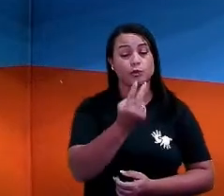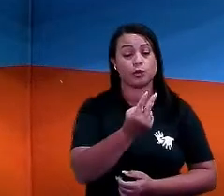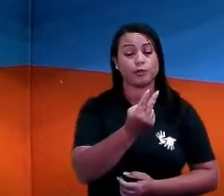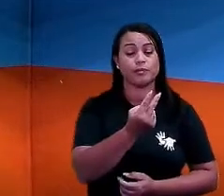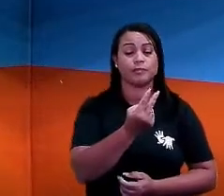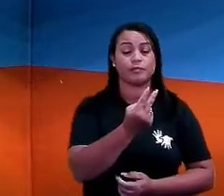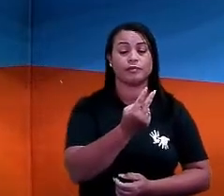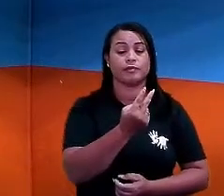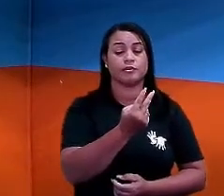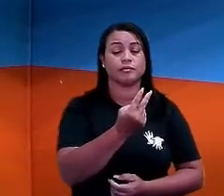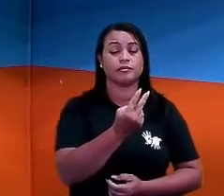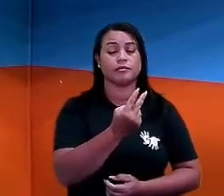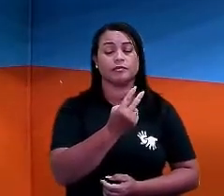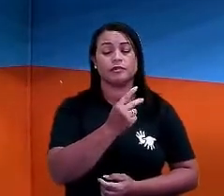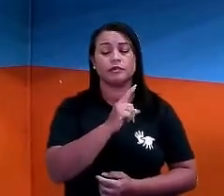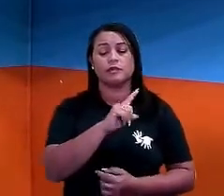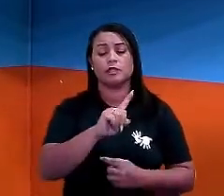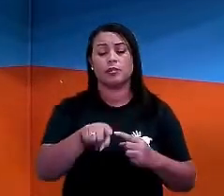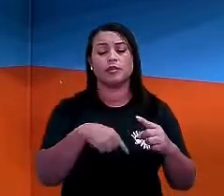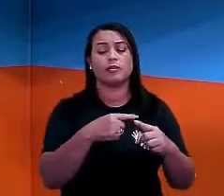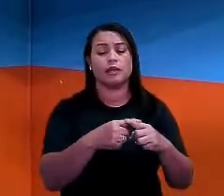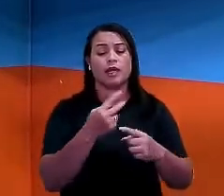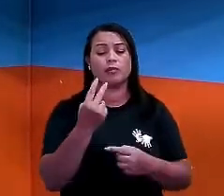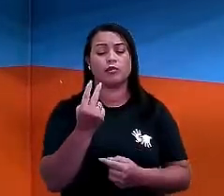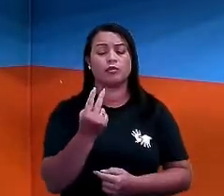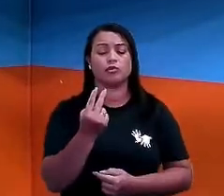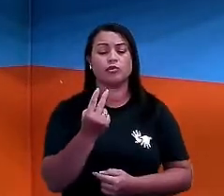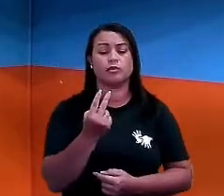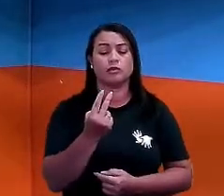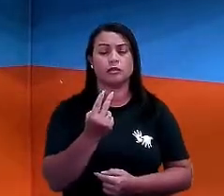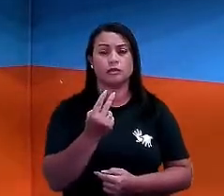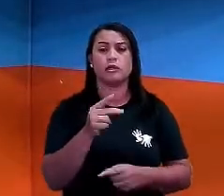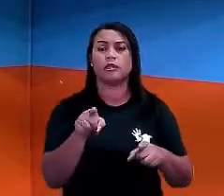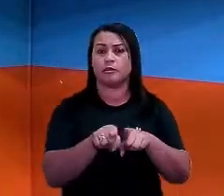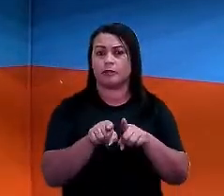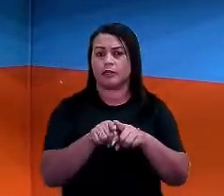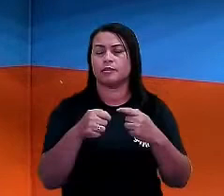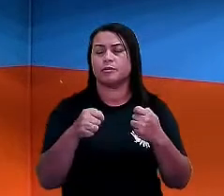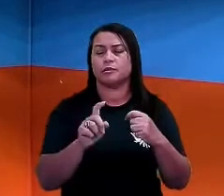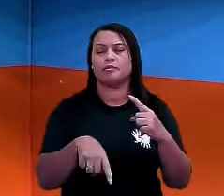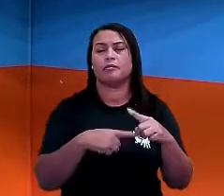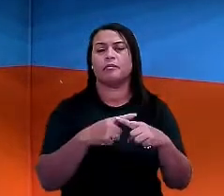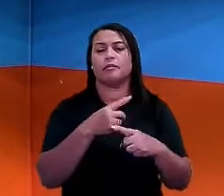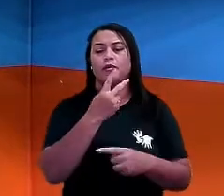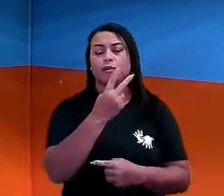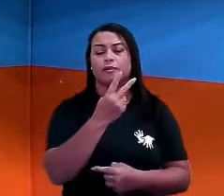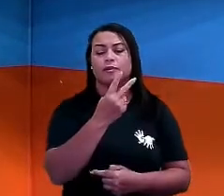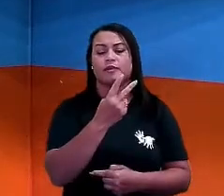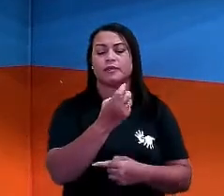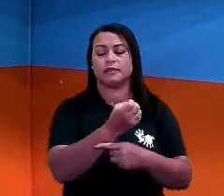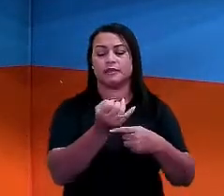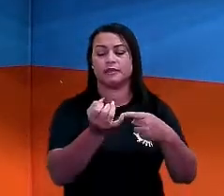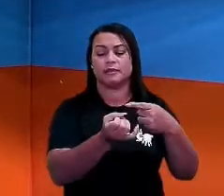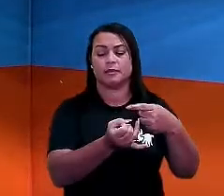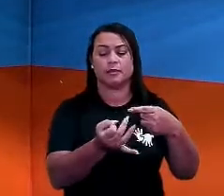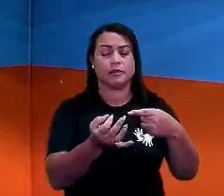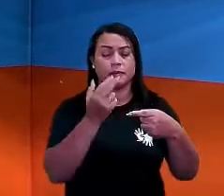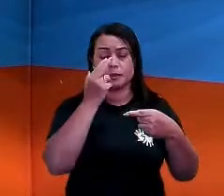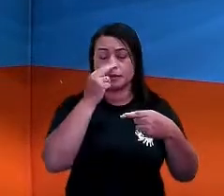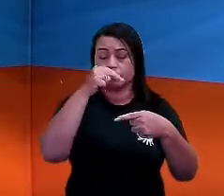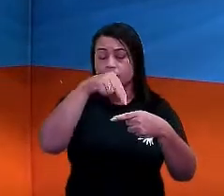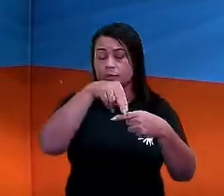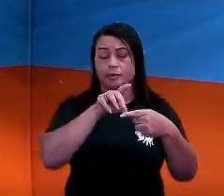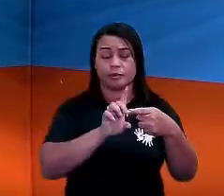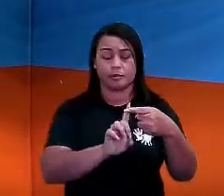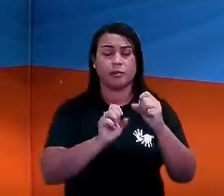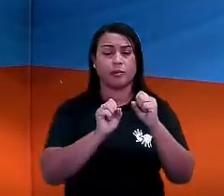2. Se eu multiplicar por 2 aqui, eu tenho que multiplicar por 2 em cima, tá? Professora, eu